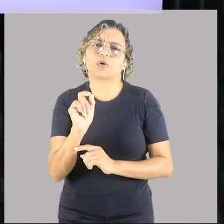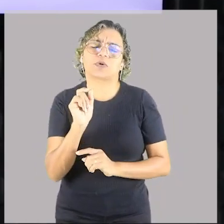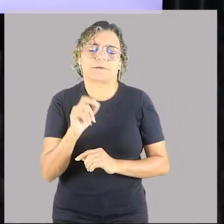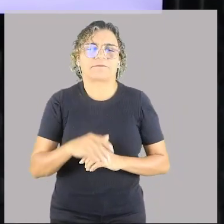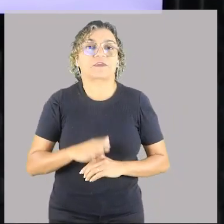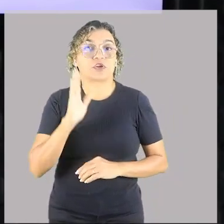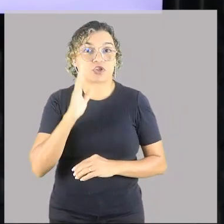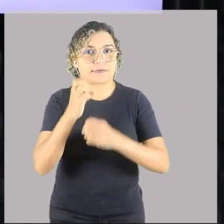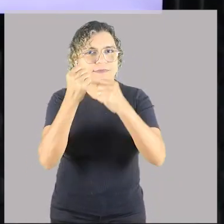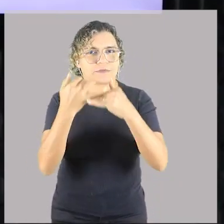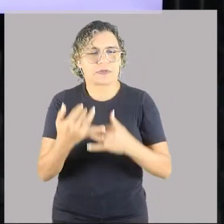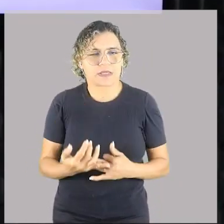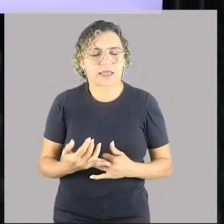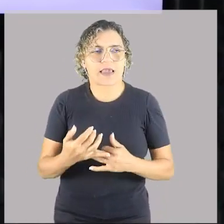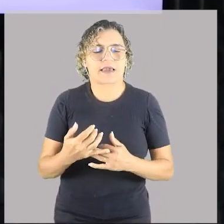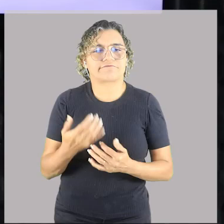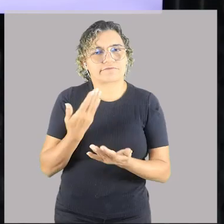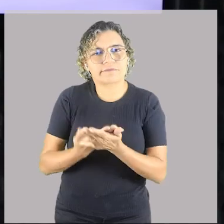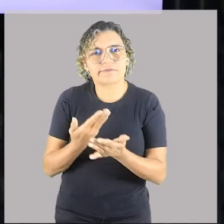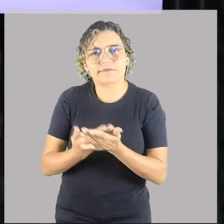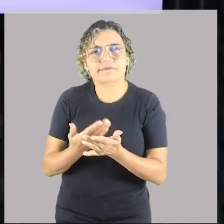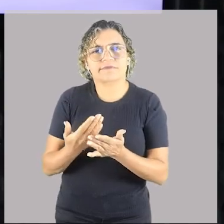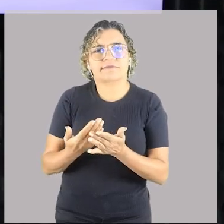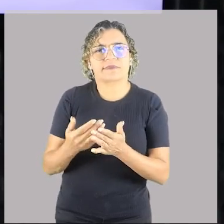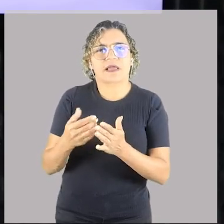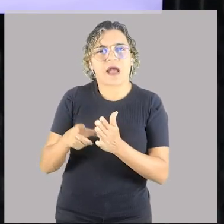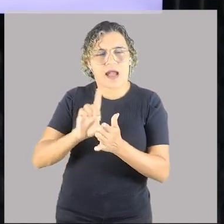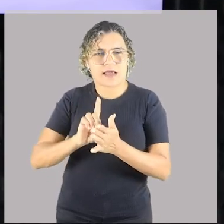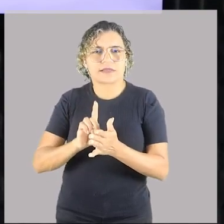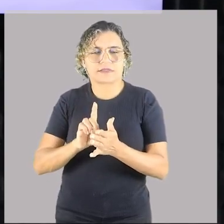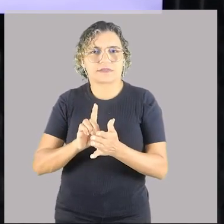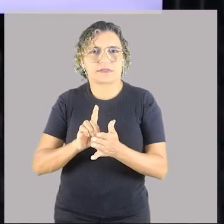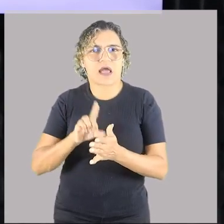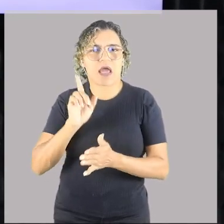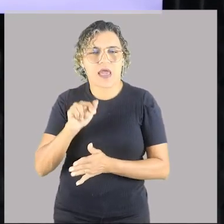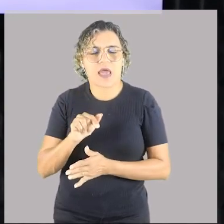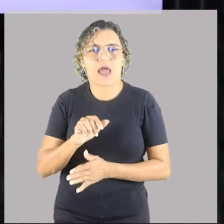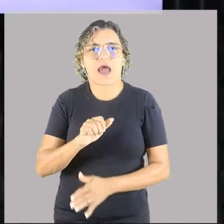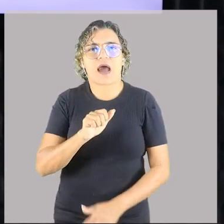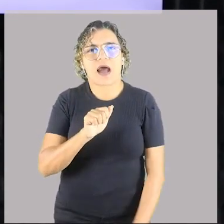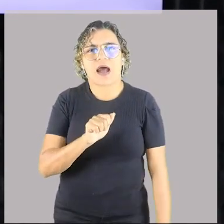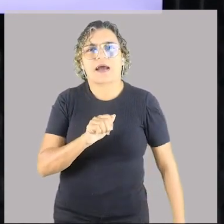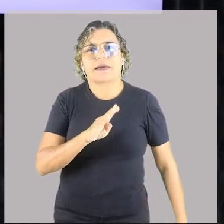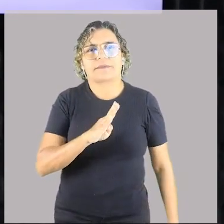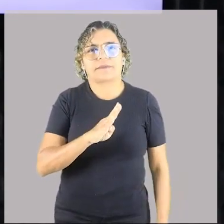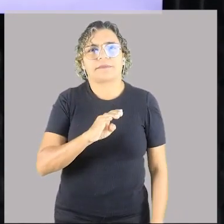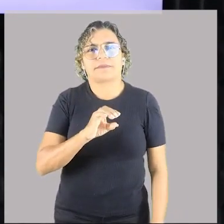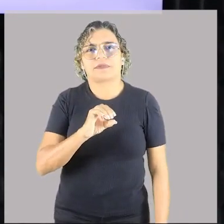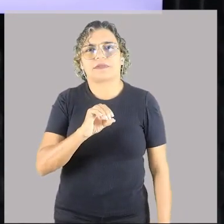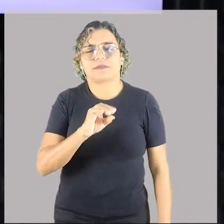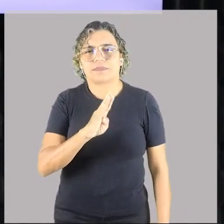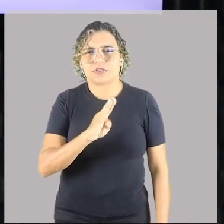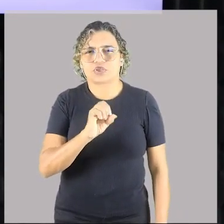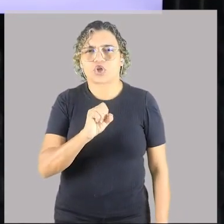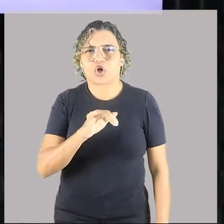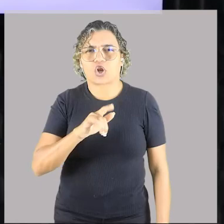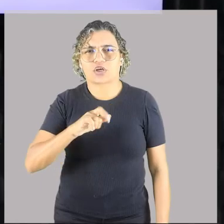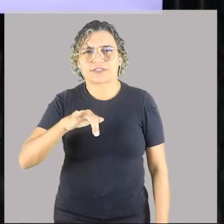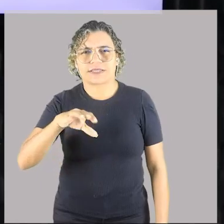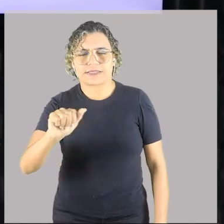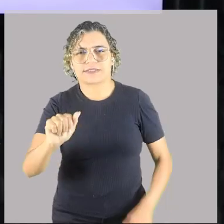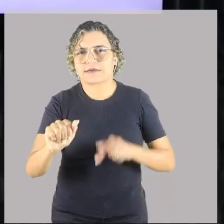para vocês em aulas anteriores sobre a obsolescência. em que nós diferenciamos